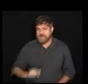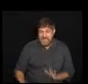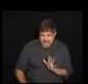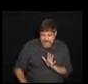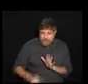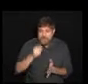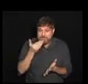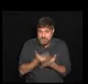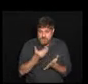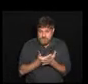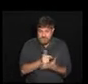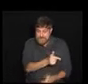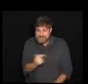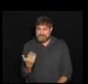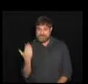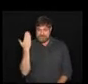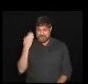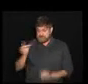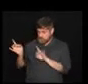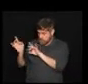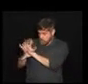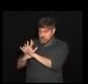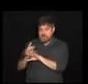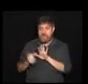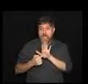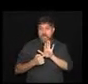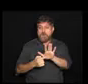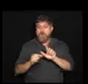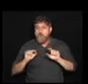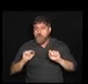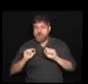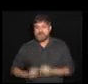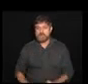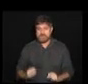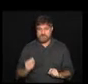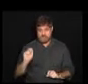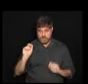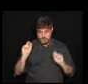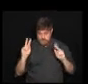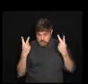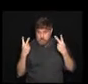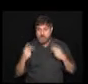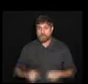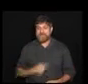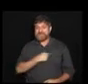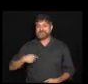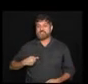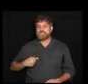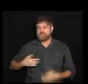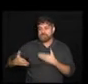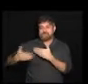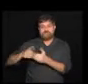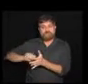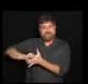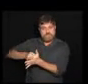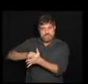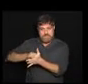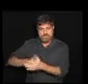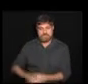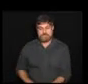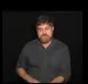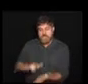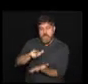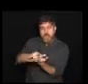que saiu a semana passada, ele mostra o seguinte, um shopping da China foi fechado, completamente fechado em